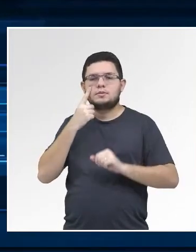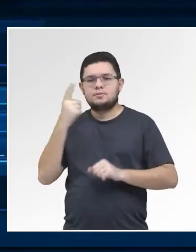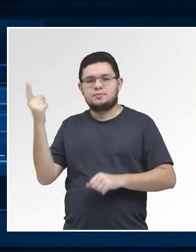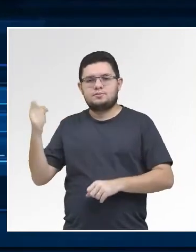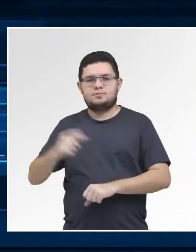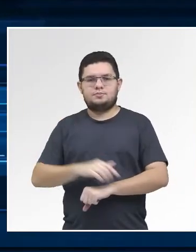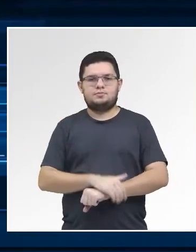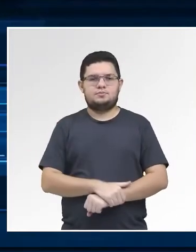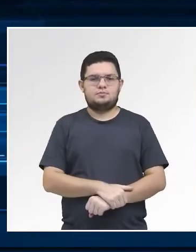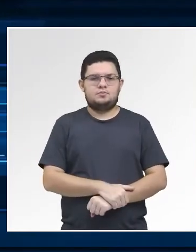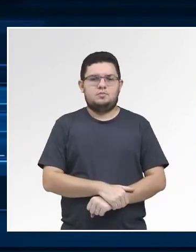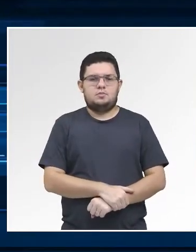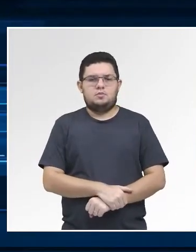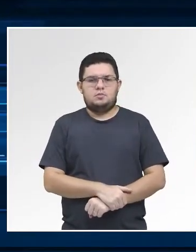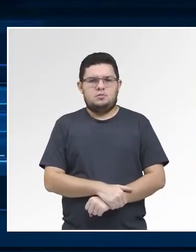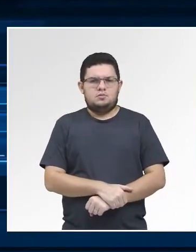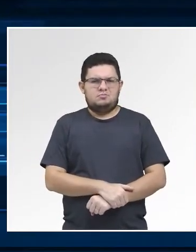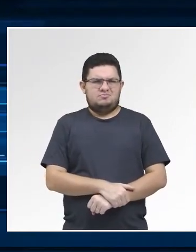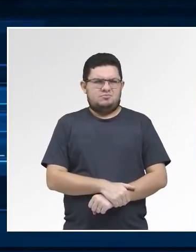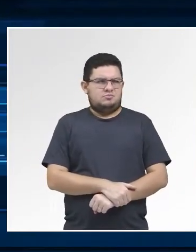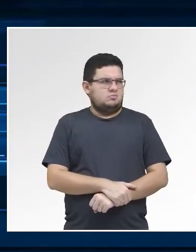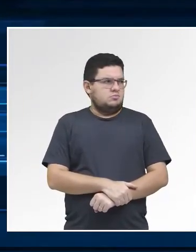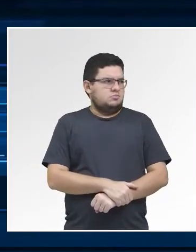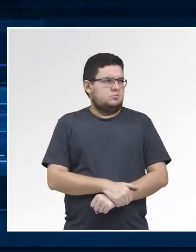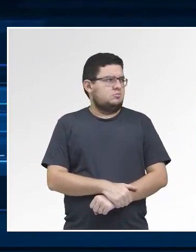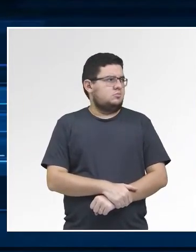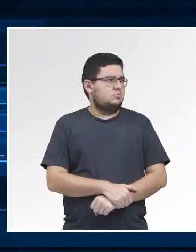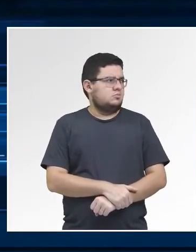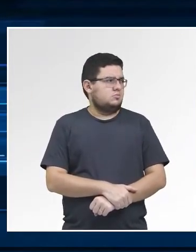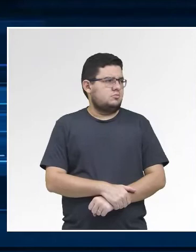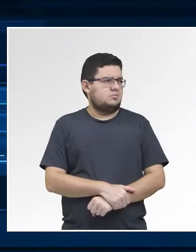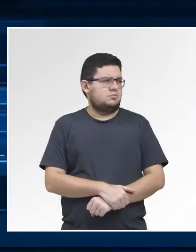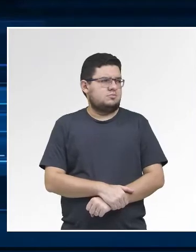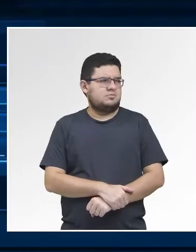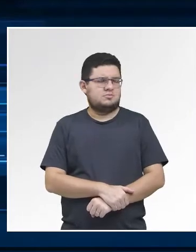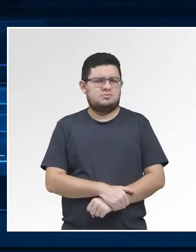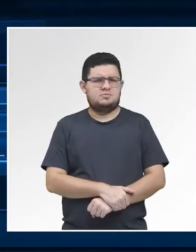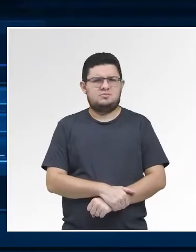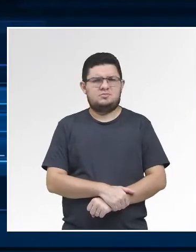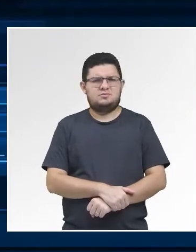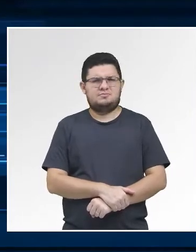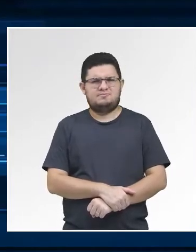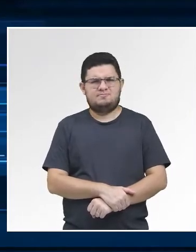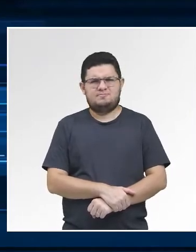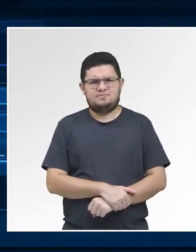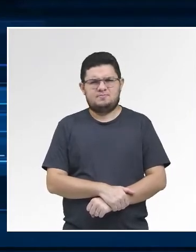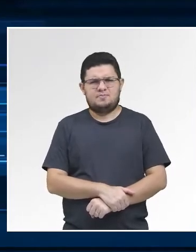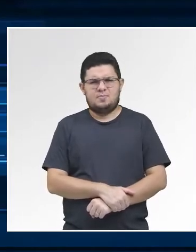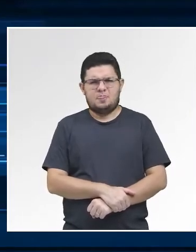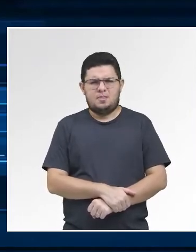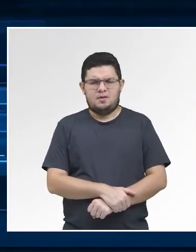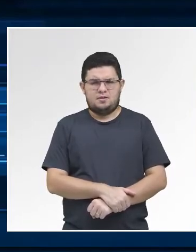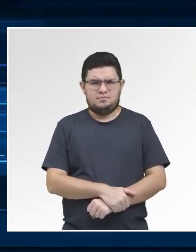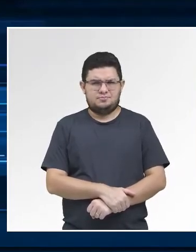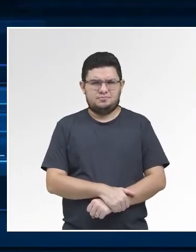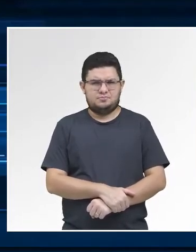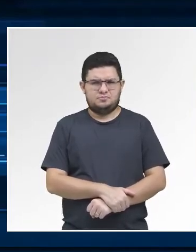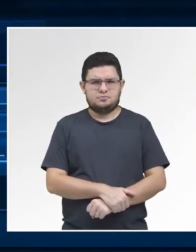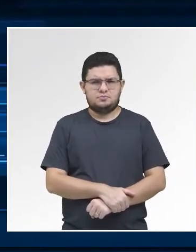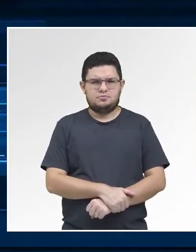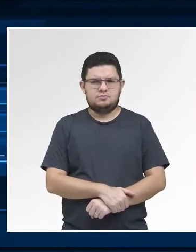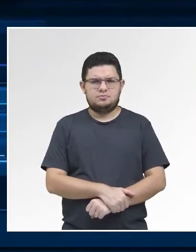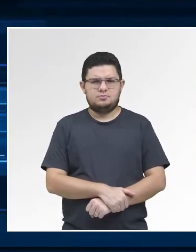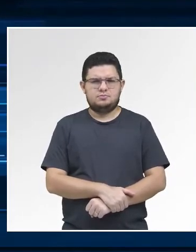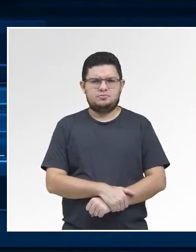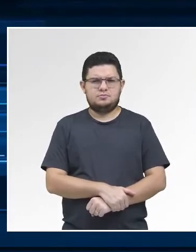We are very shocked that you had a little fight with Carmen. Actually, we didn't fight. We were never